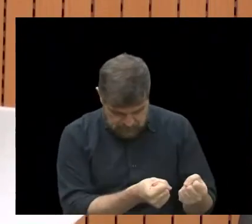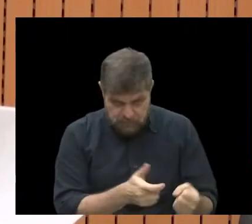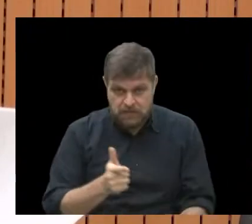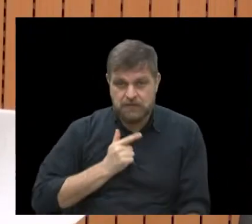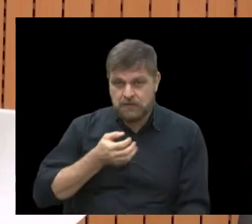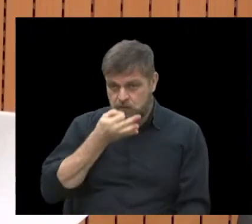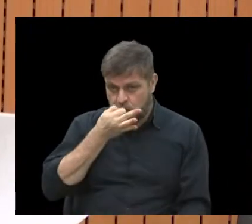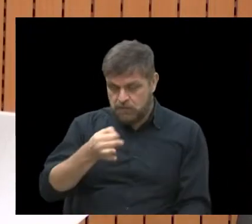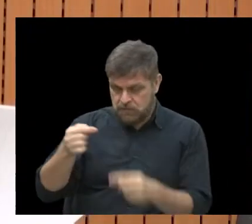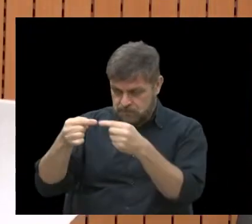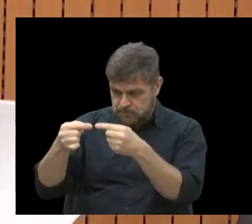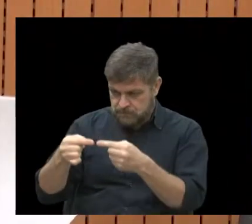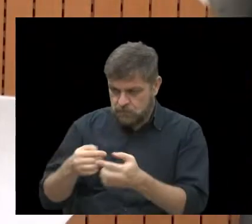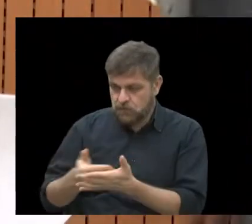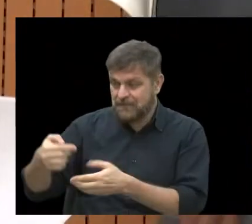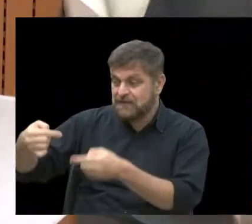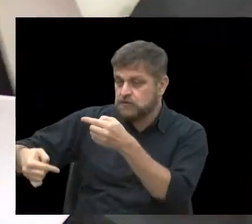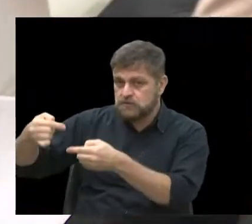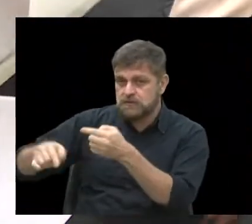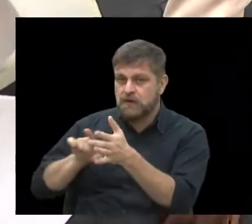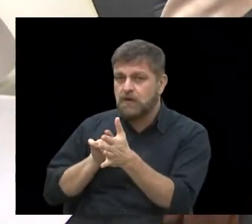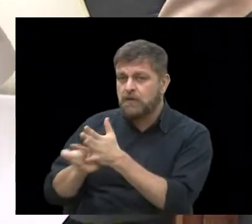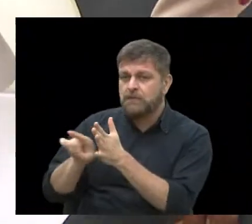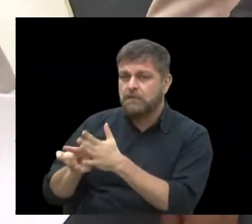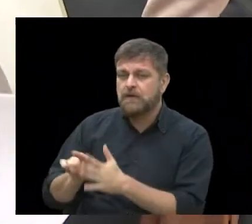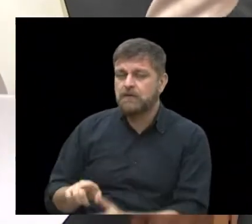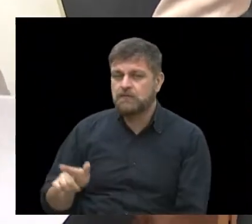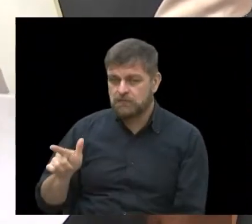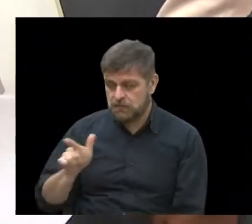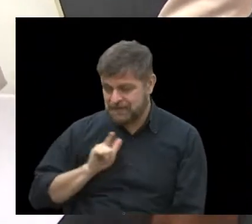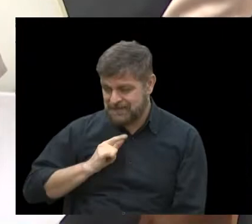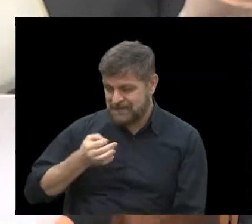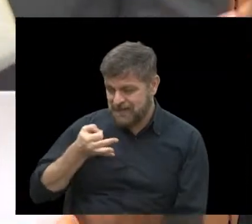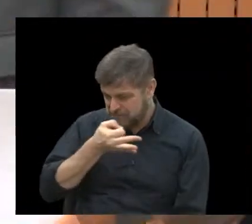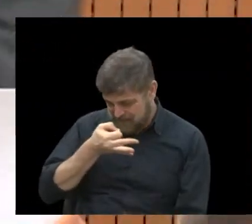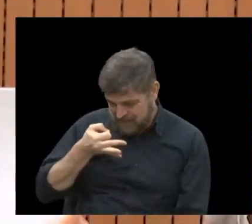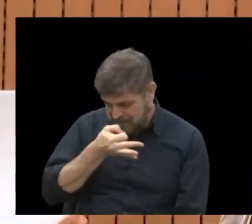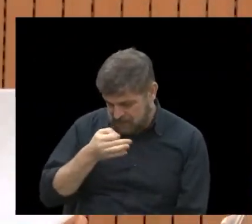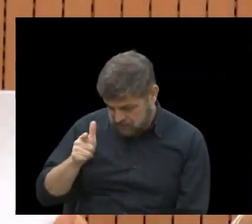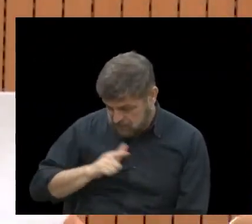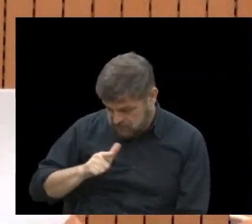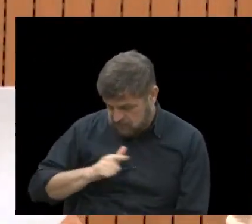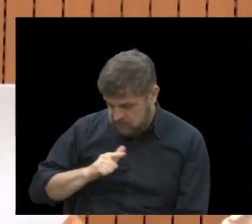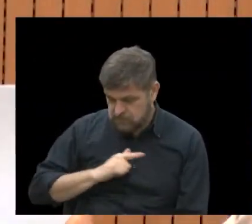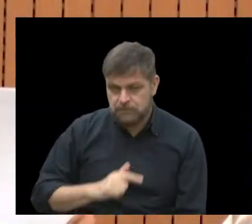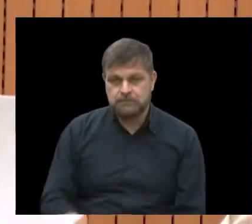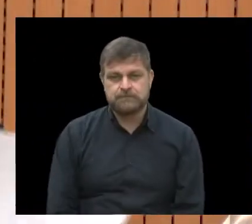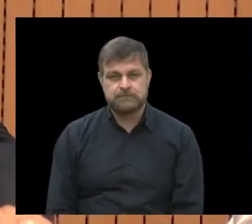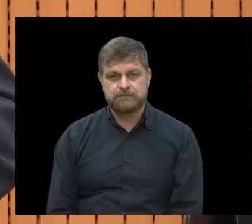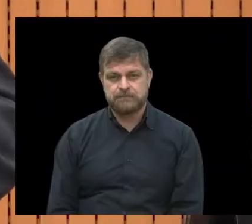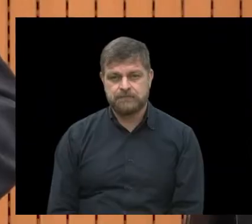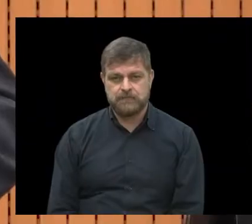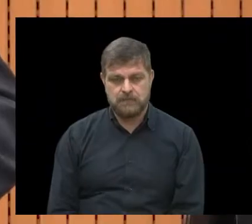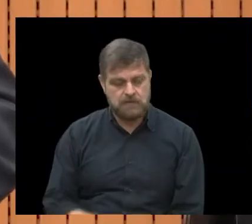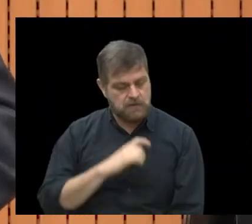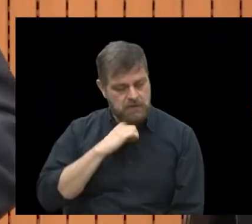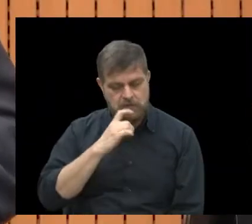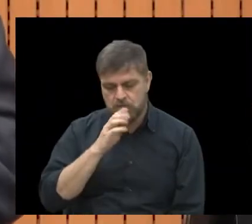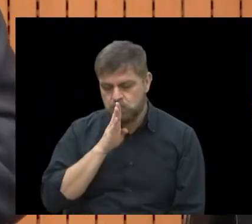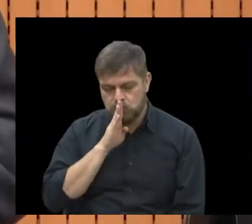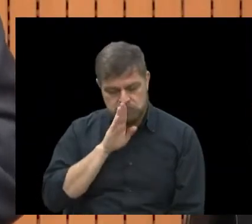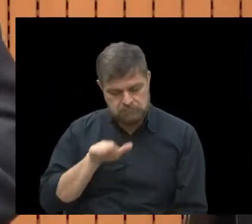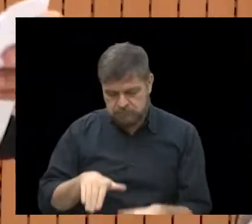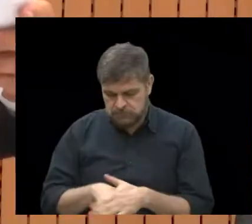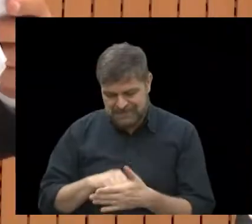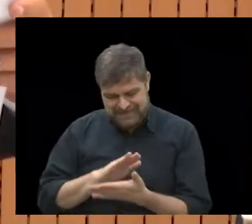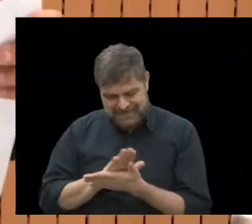favorável ao projeto, a matéria vai à discussão. Indago o vereador, segundo o secretário ad-hoc, vereador professor Alberto, se há vereadores inscritos. Não há vereadores